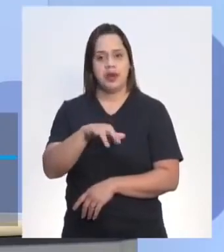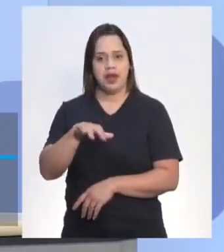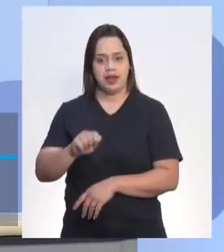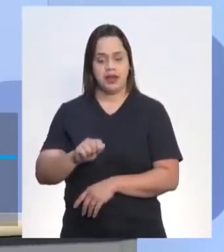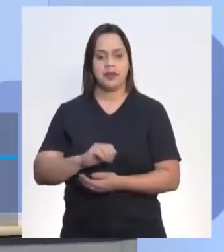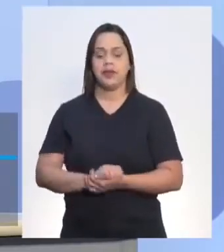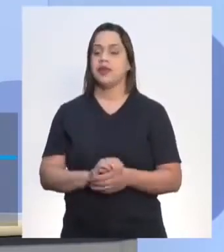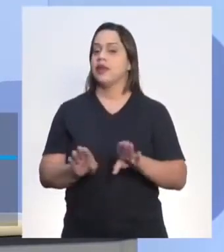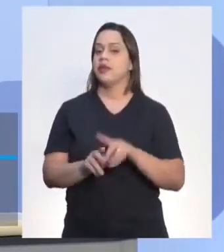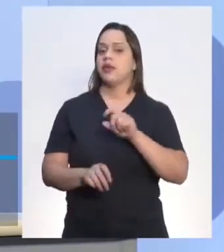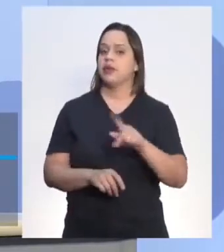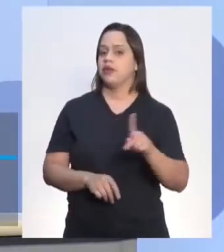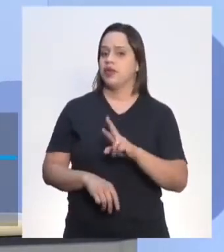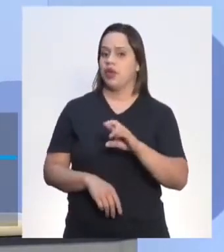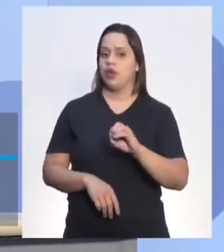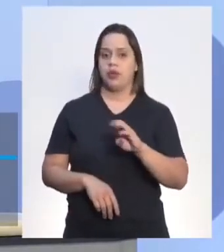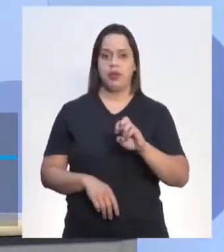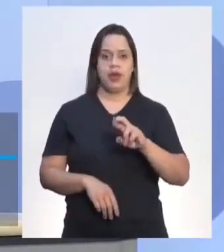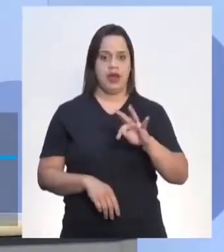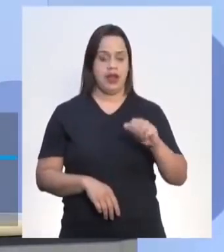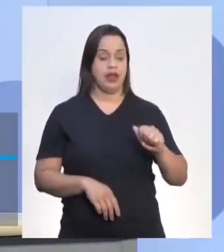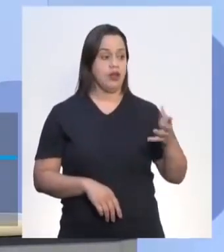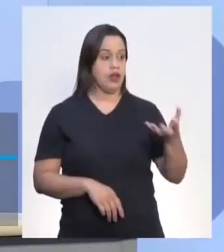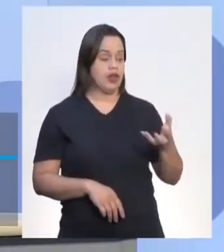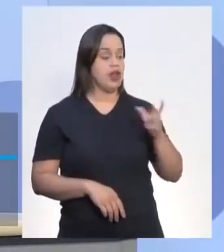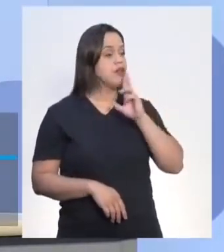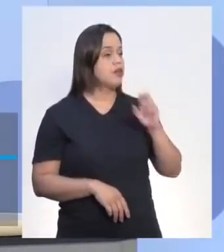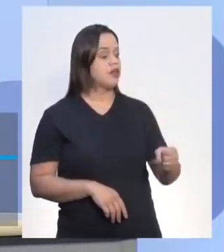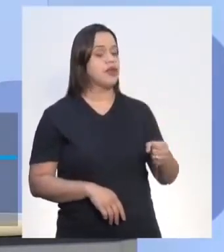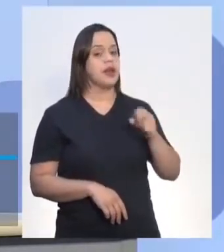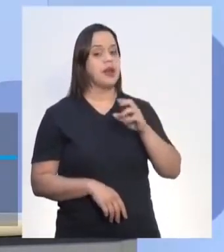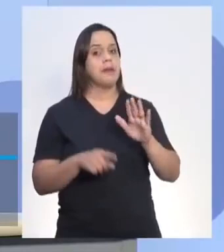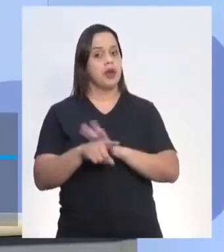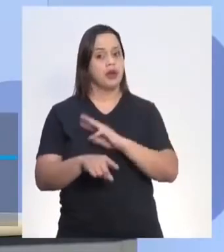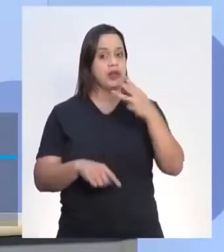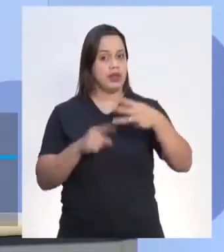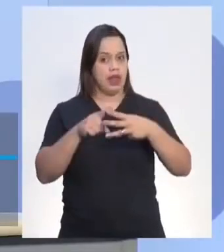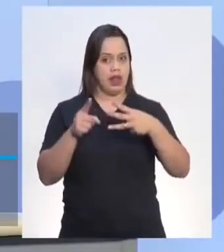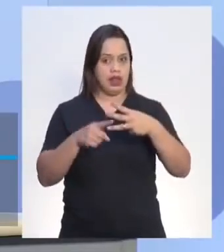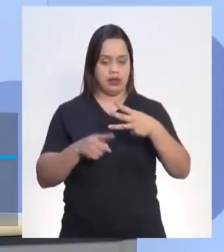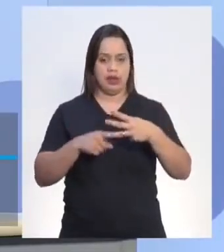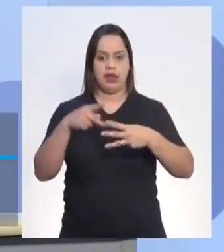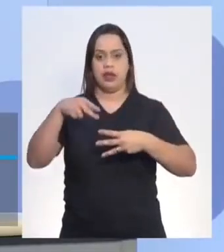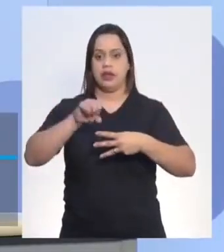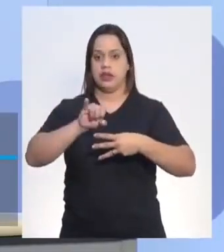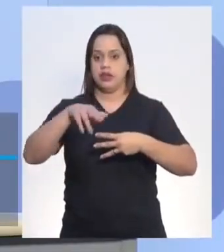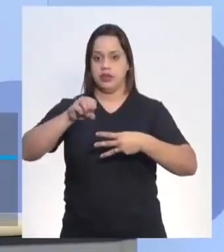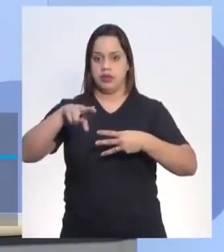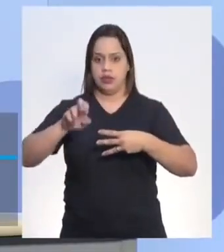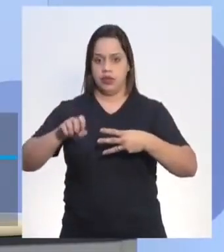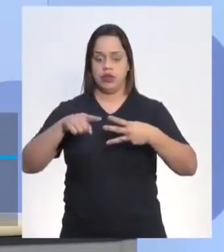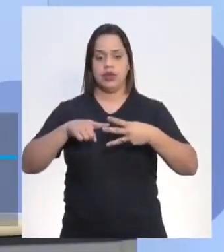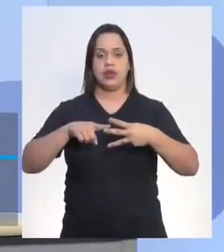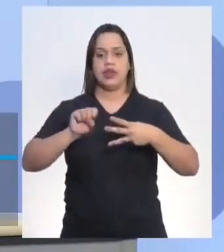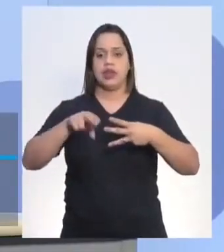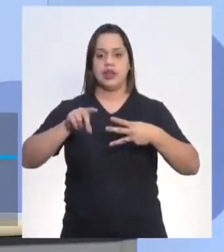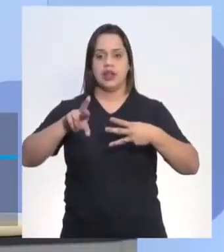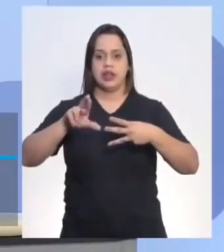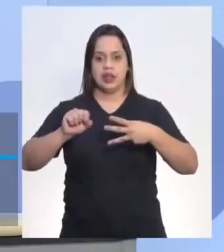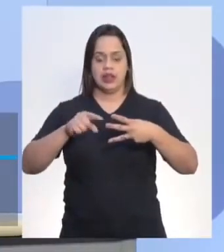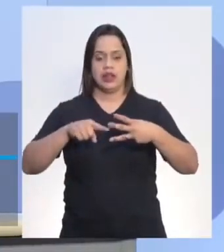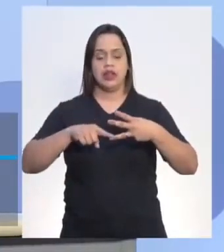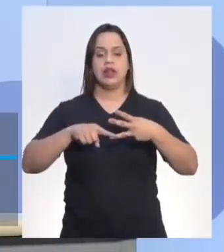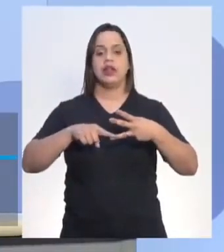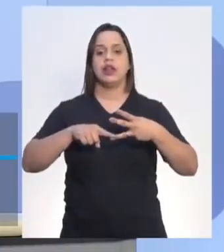Também, professora Roberta, eu gostaria de responder a pergunta de 3 professores, da professora Simone, da professora Sandra e